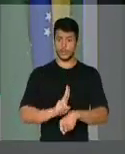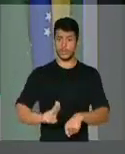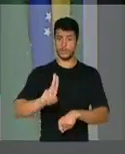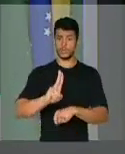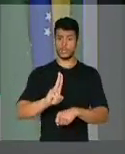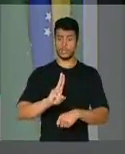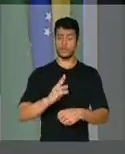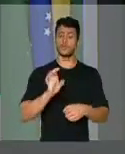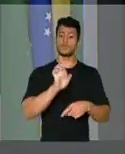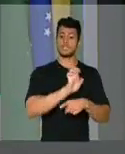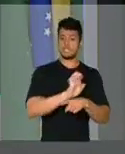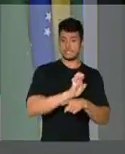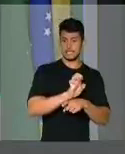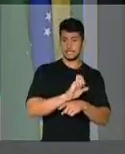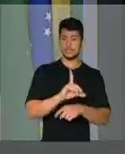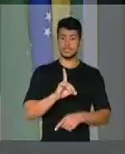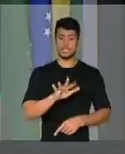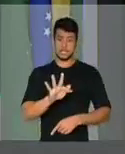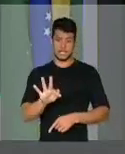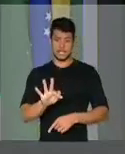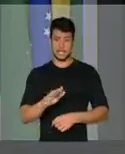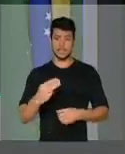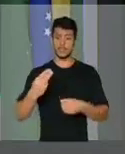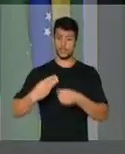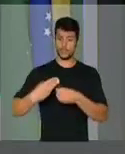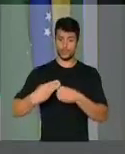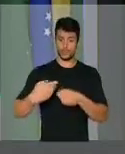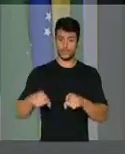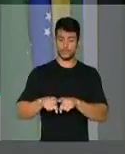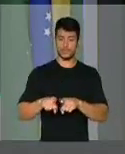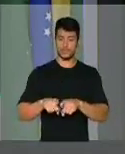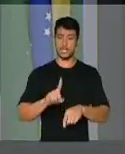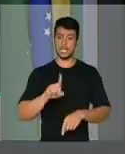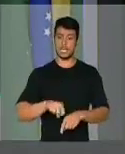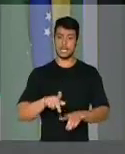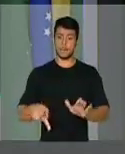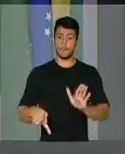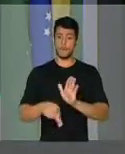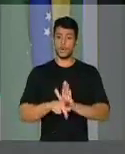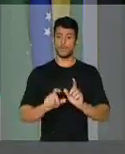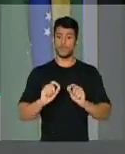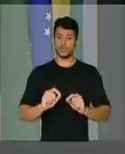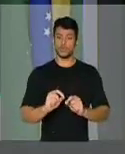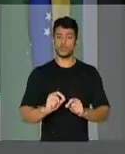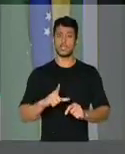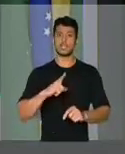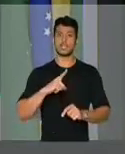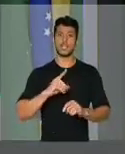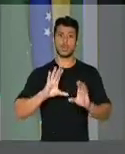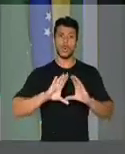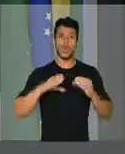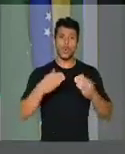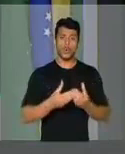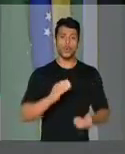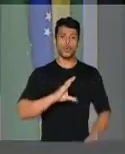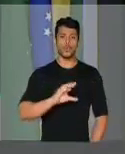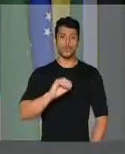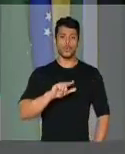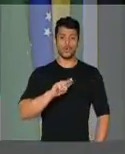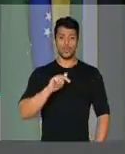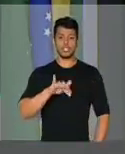estados e do Distrito Federal e nos municípios, de natureza colegiada e